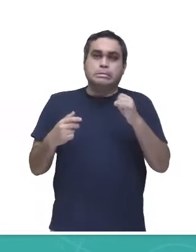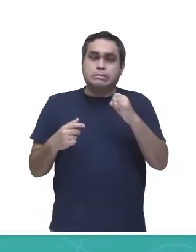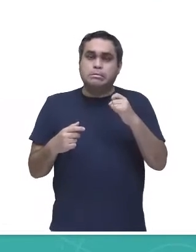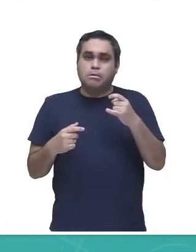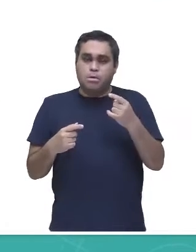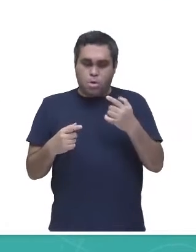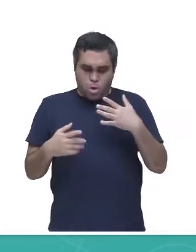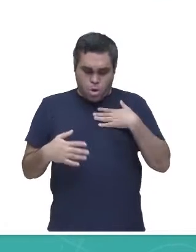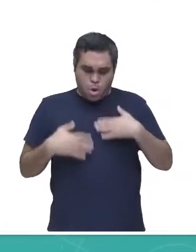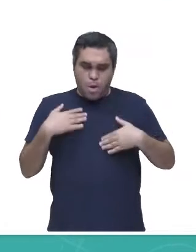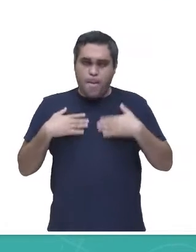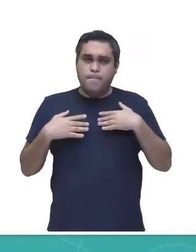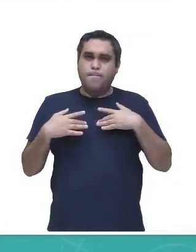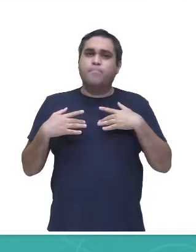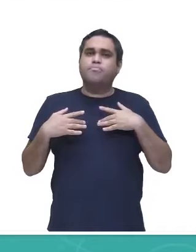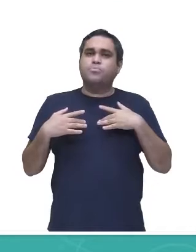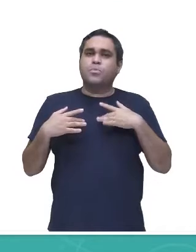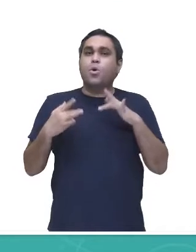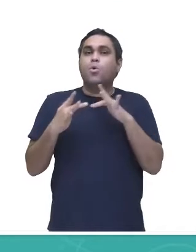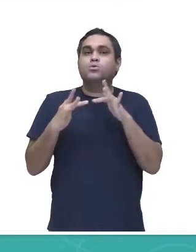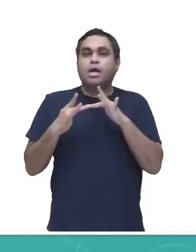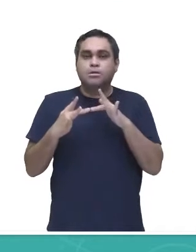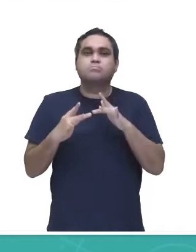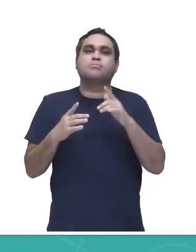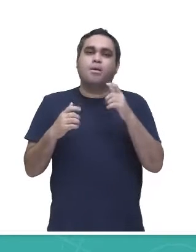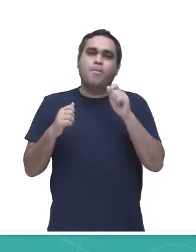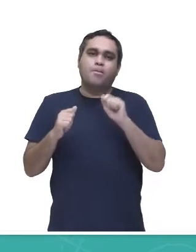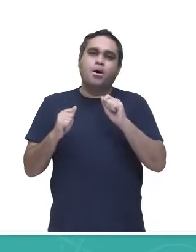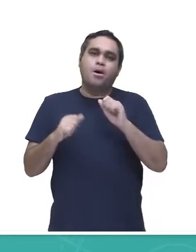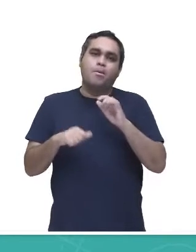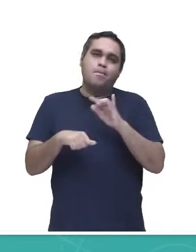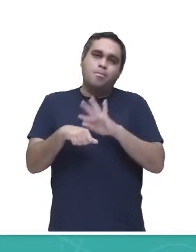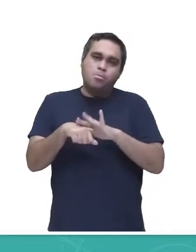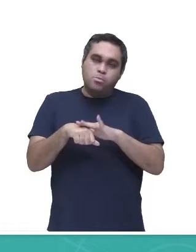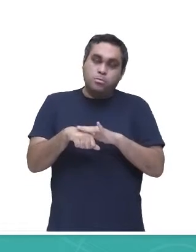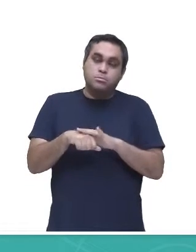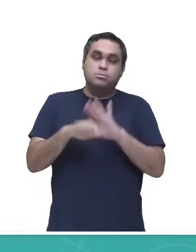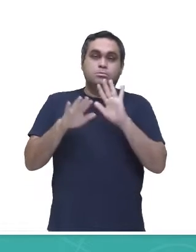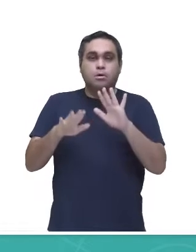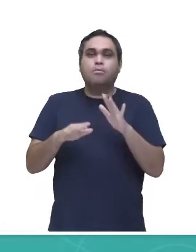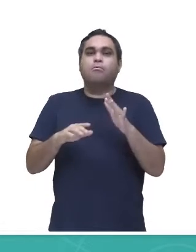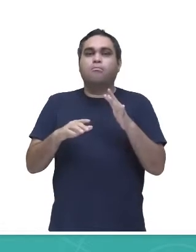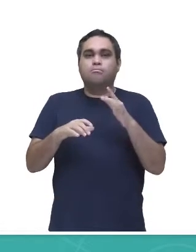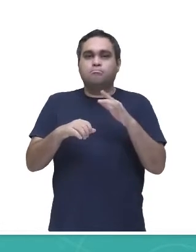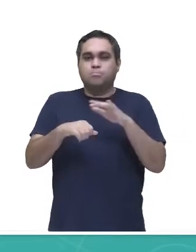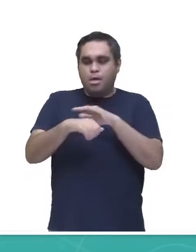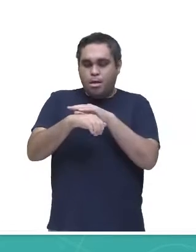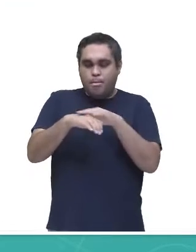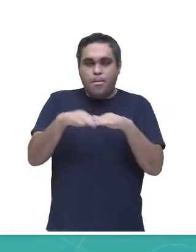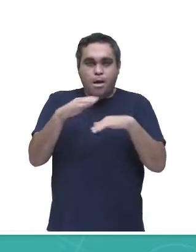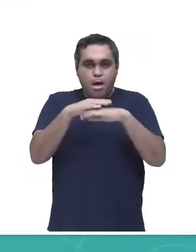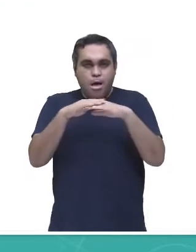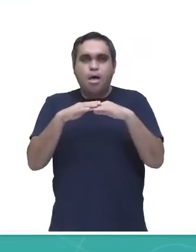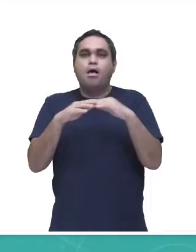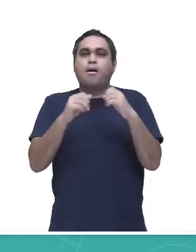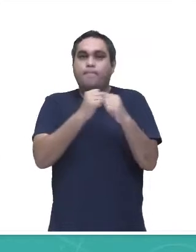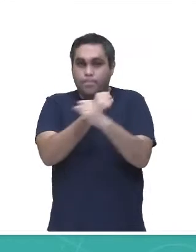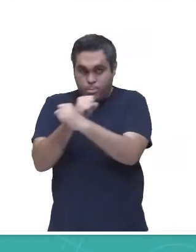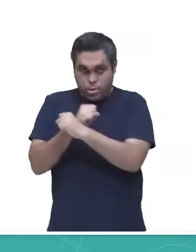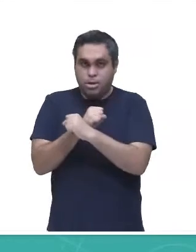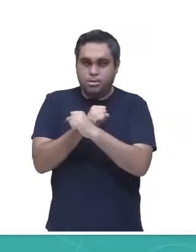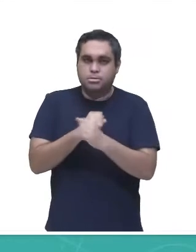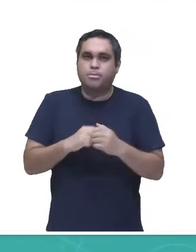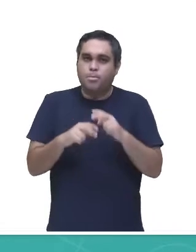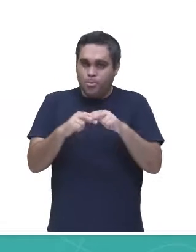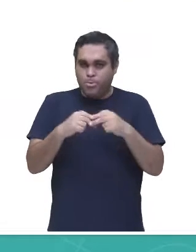pele tem essa função ali de proteger, certo? Isso a gente falou sobre a epiderme. Agora a gente vai ver a próxima camada da